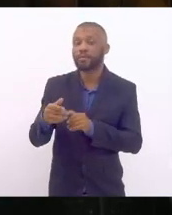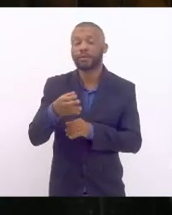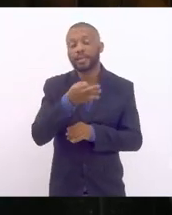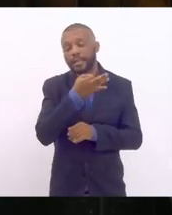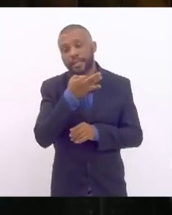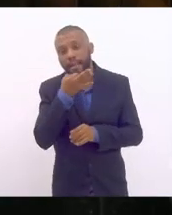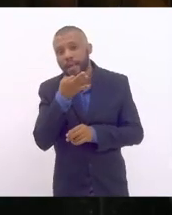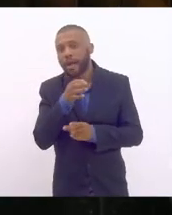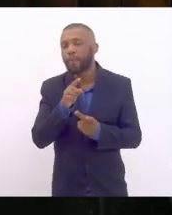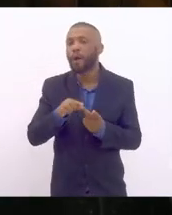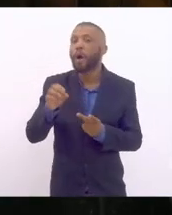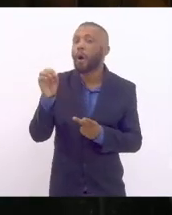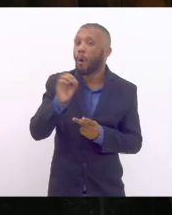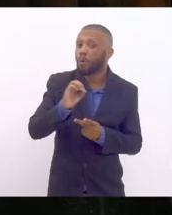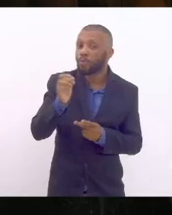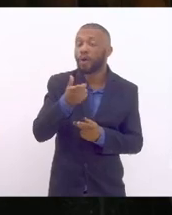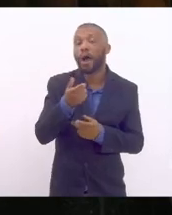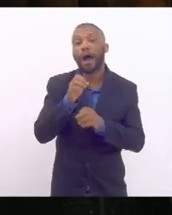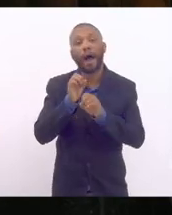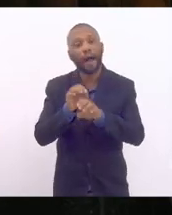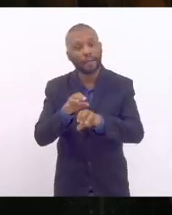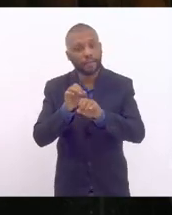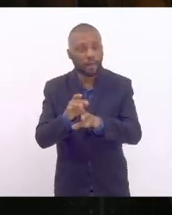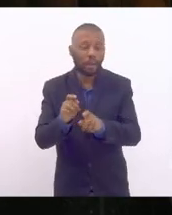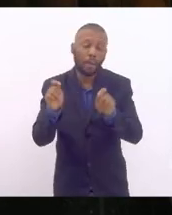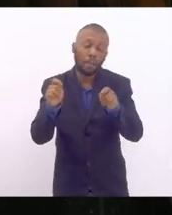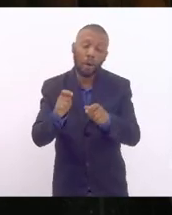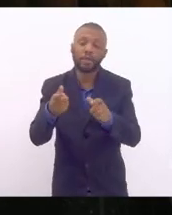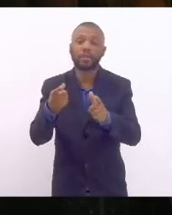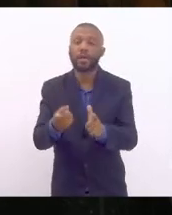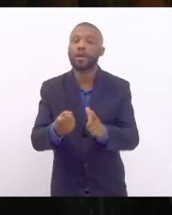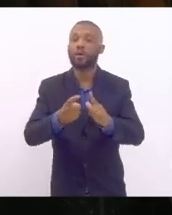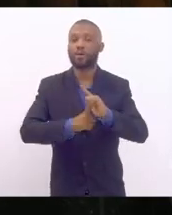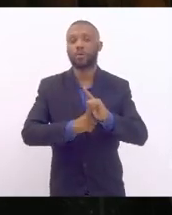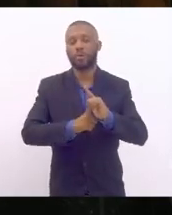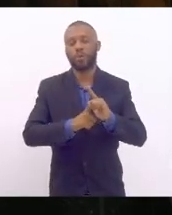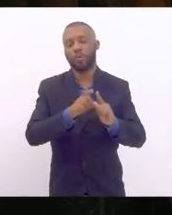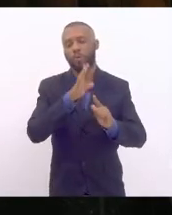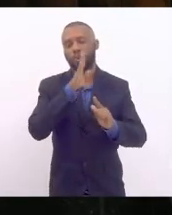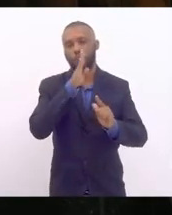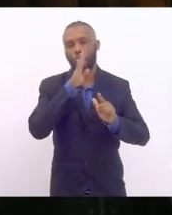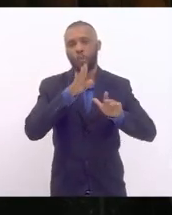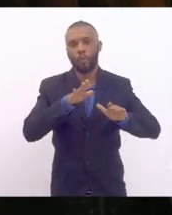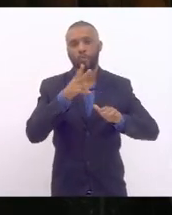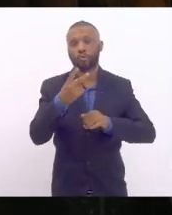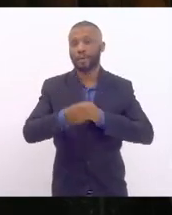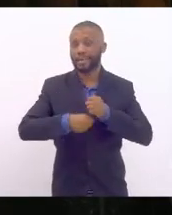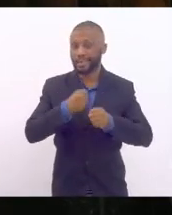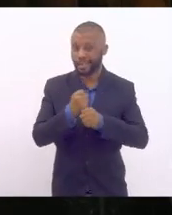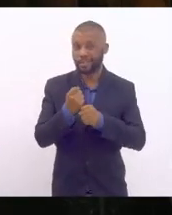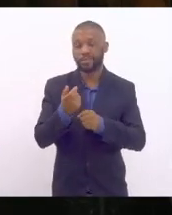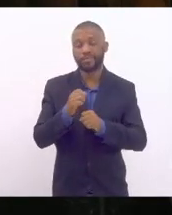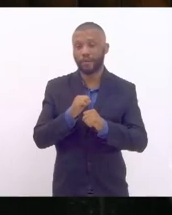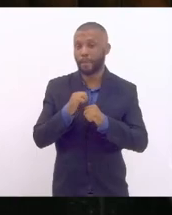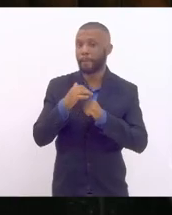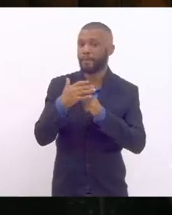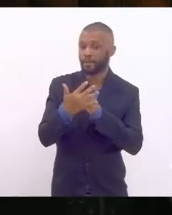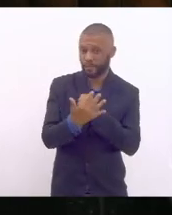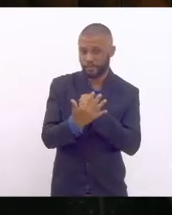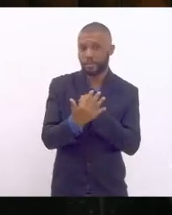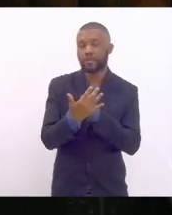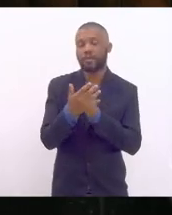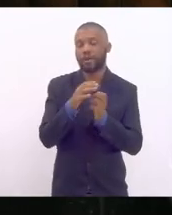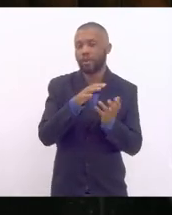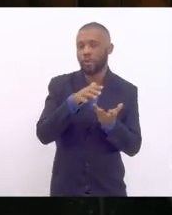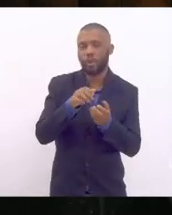podem ter as aulas é interrompidas depois das dois anos de pandemia né Eduardo que